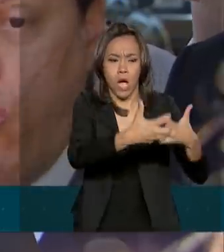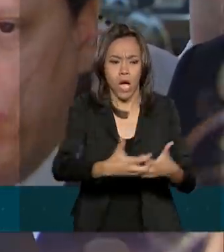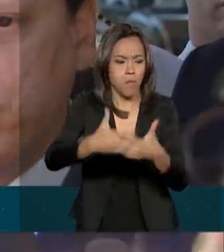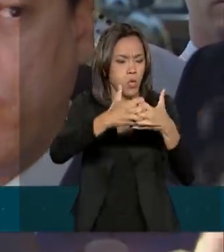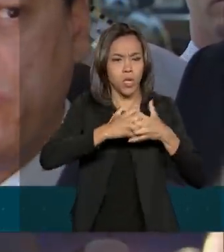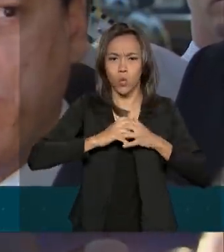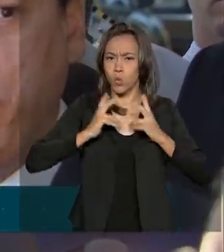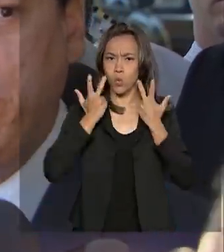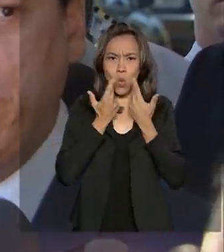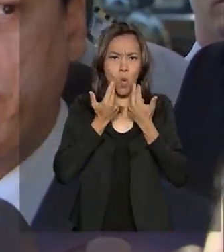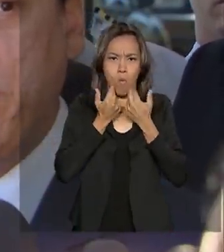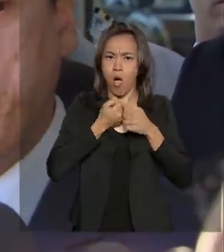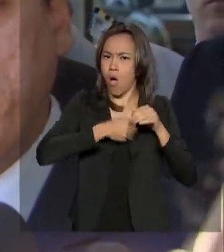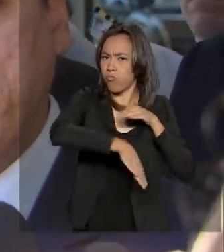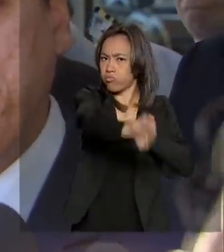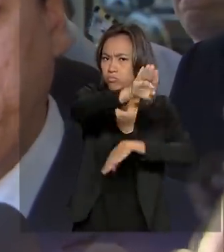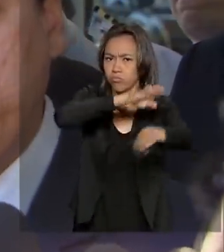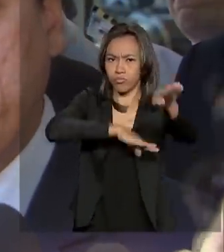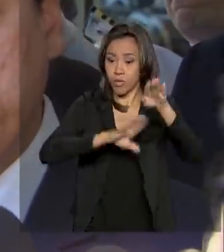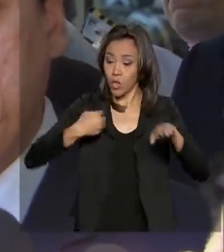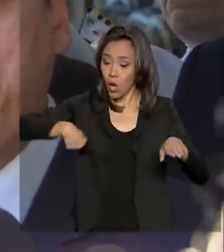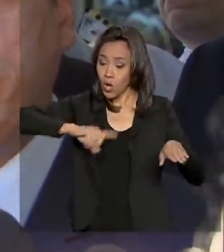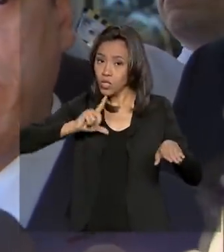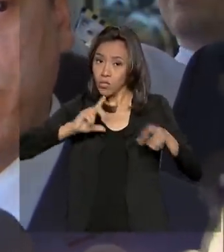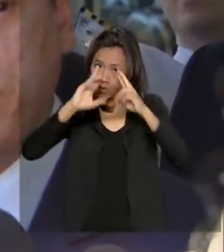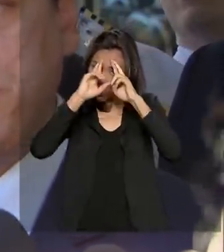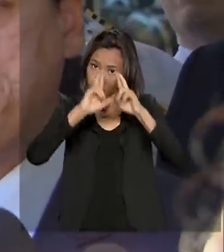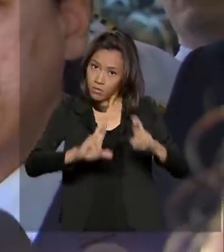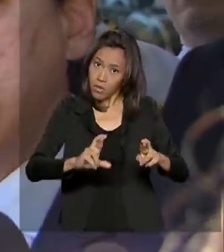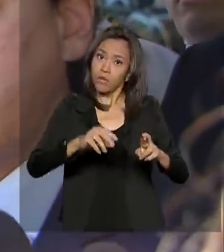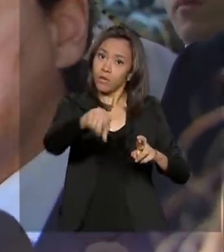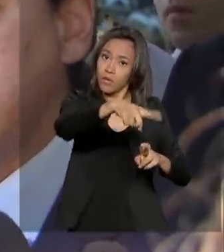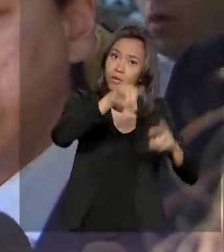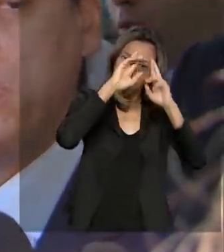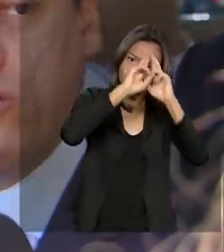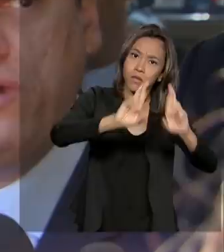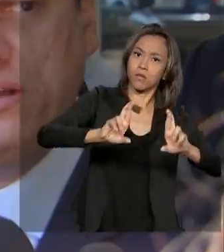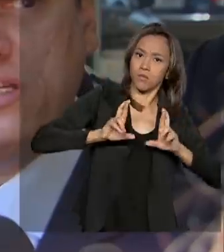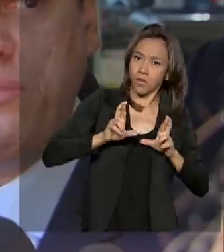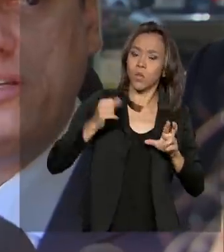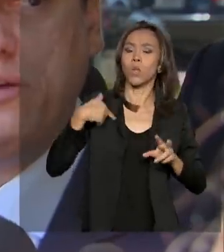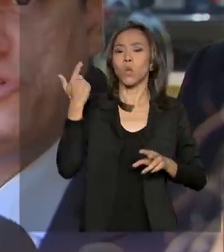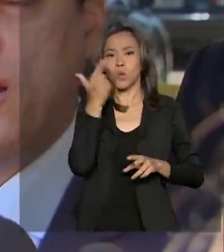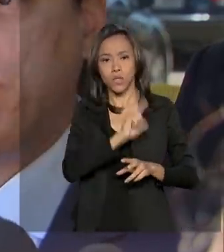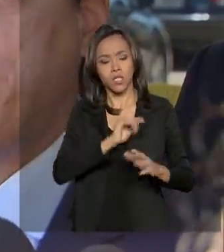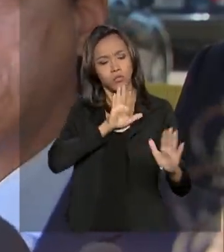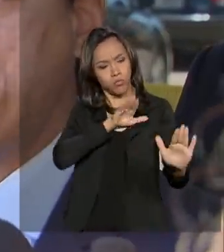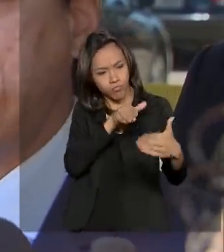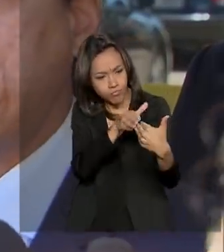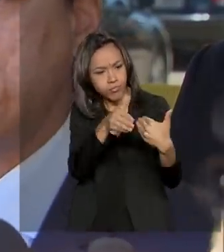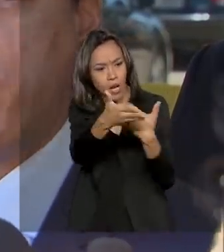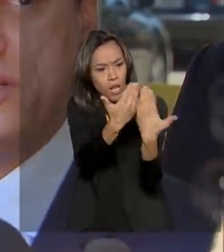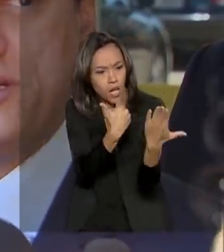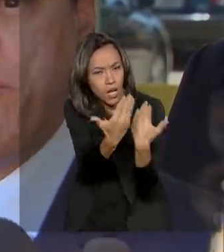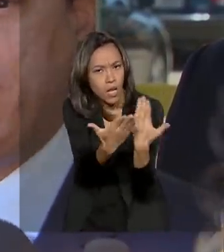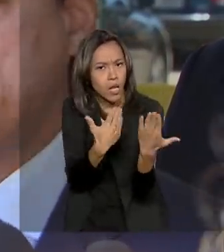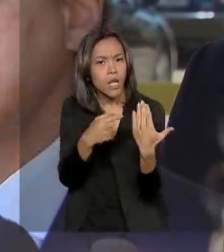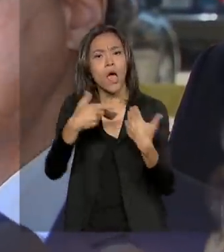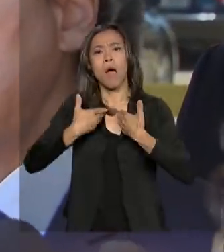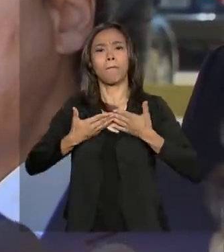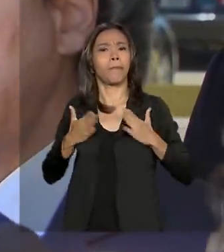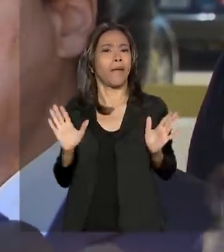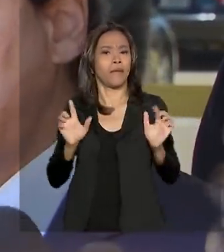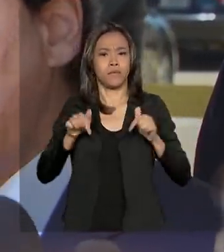nosso com os caminhoneiros e um respeito muito grande dos caminhoneiros com a gente conseguimos realmente estabelecer um diálogo ele sabe que tem as portas abertas